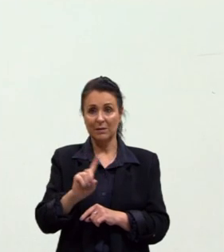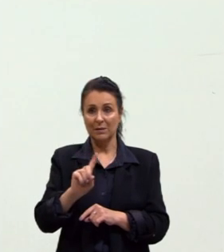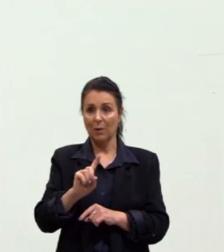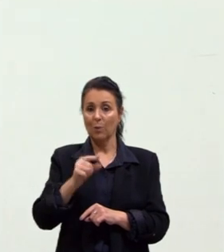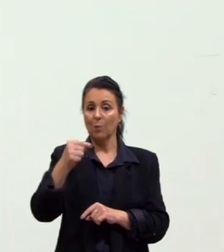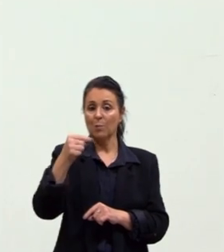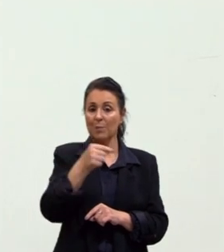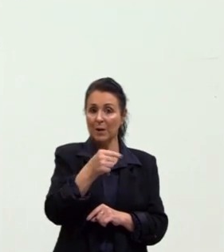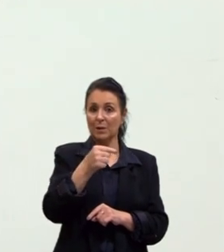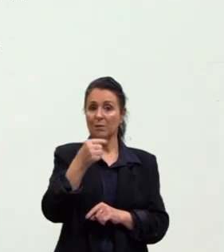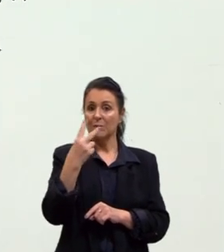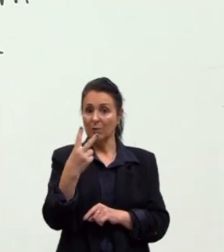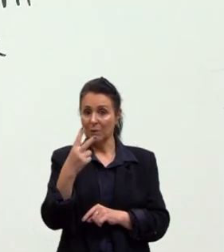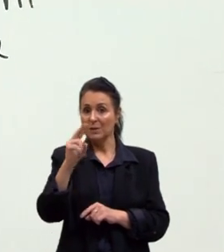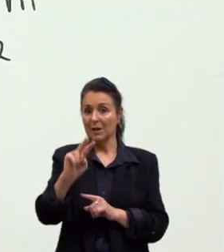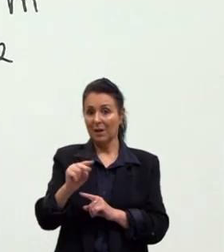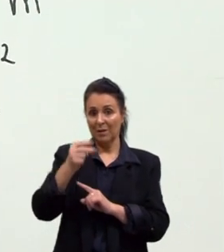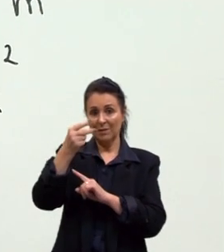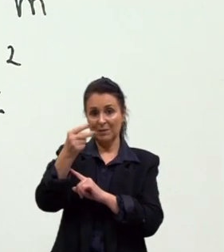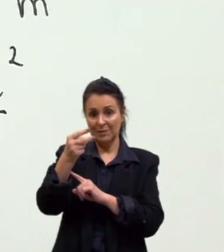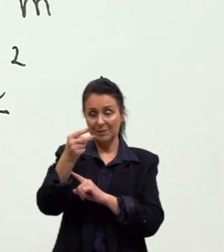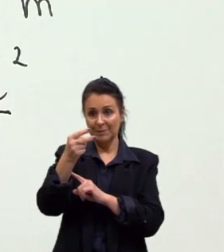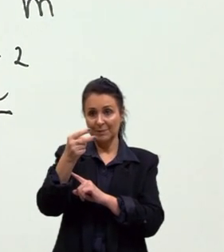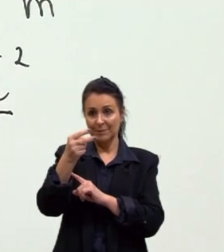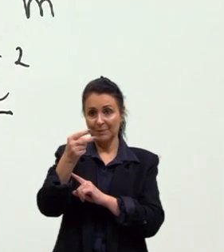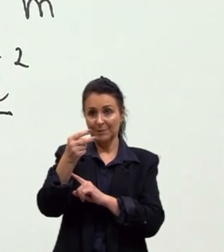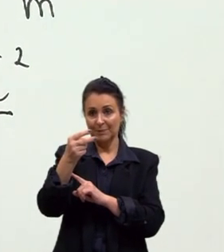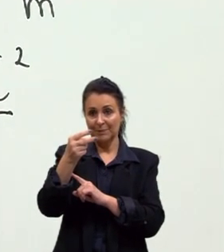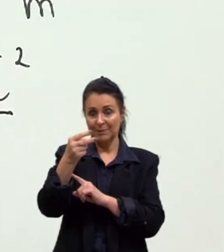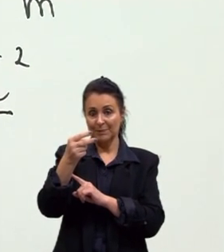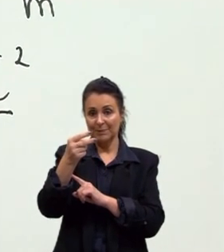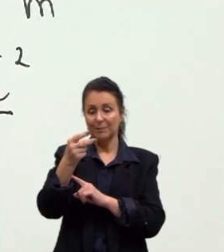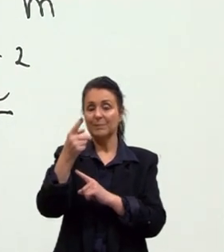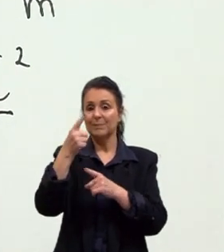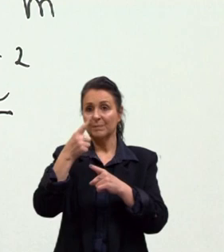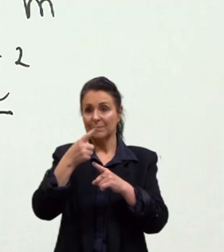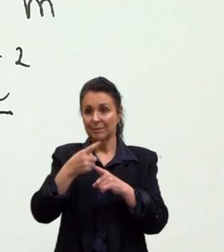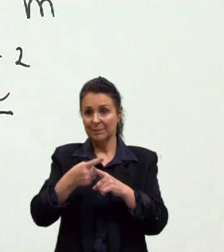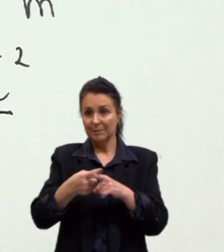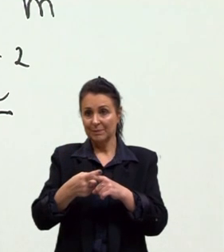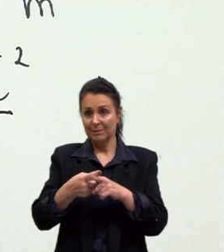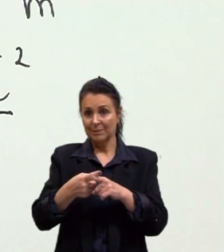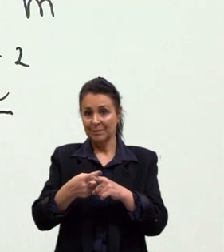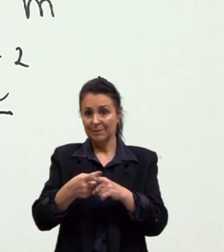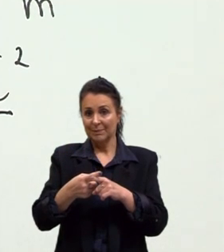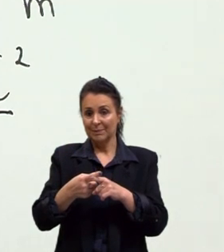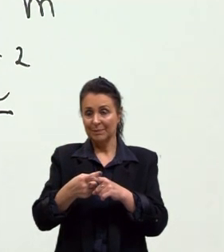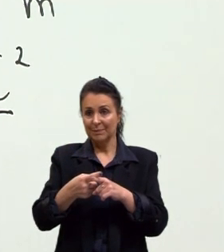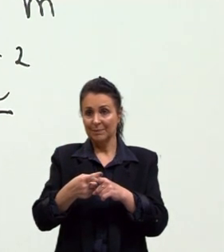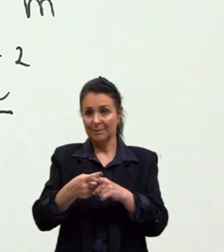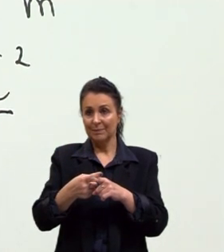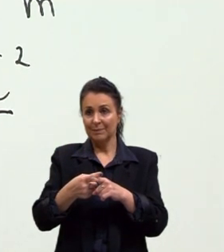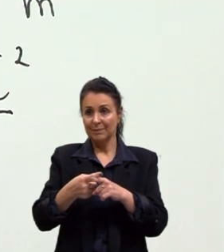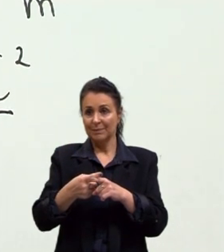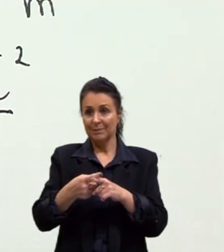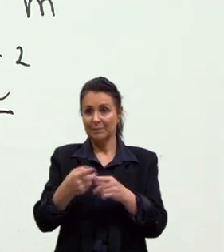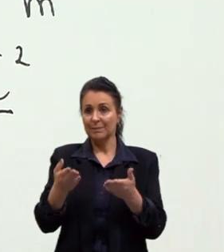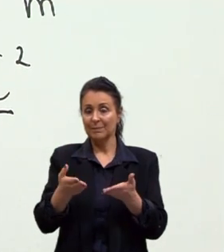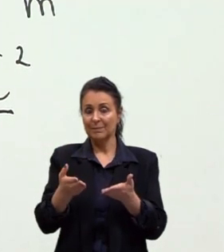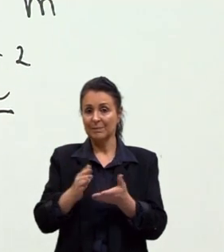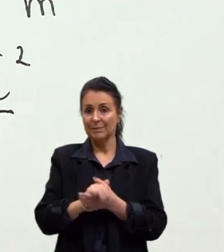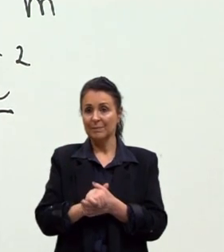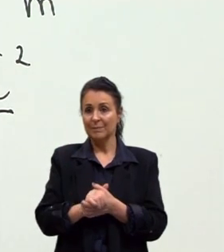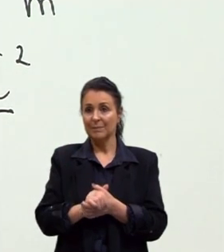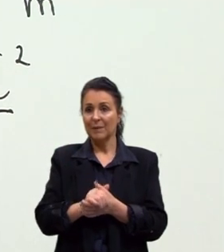expoente vai ao quadrado também tá ele indo ao quadrado na verdade a gente multiplica é um multiplicação bom